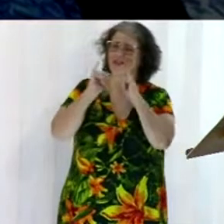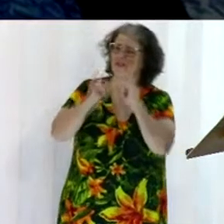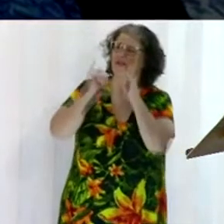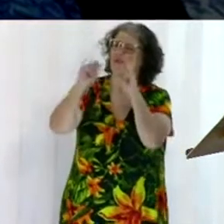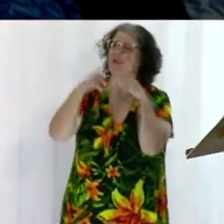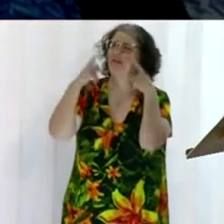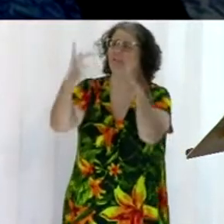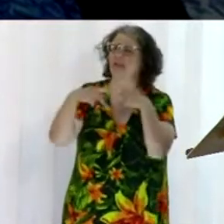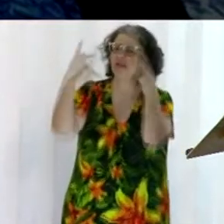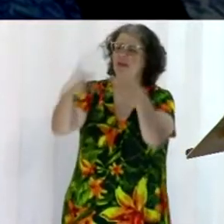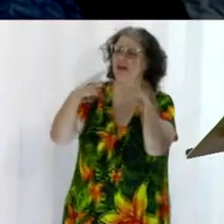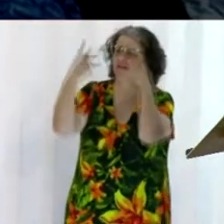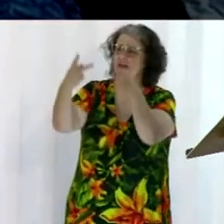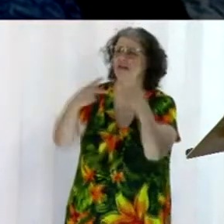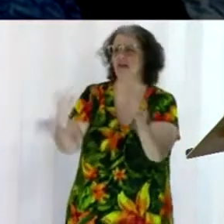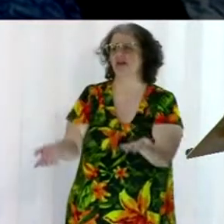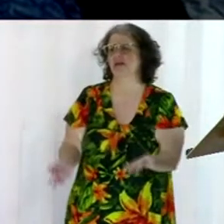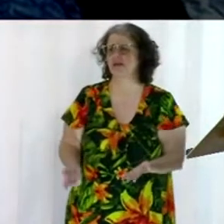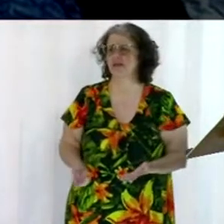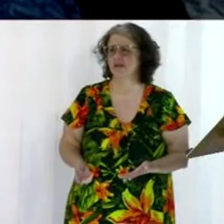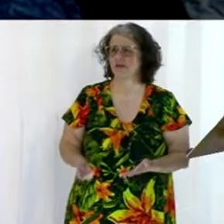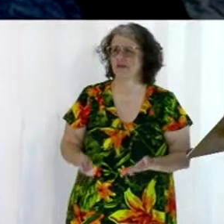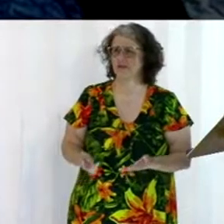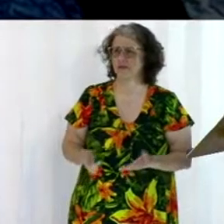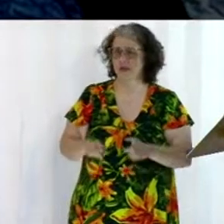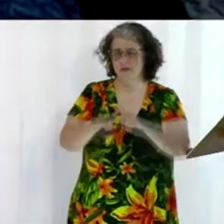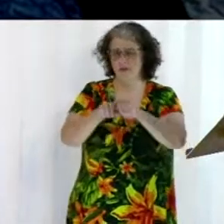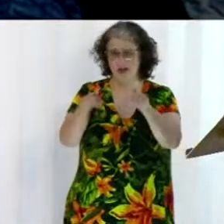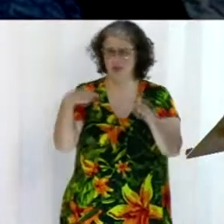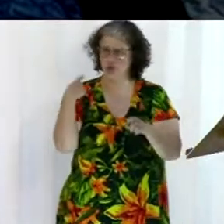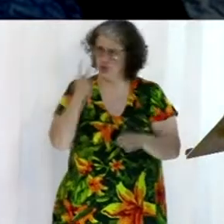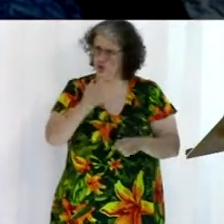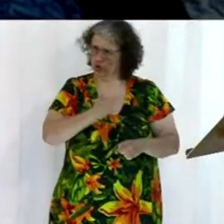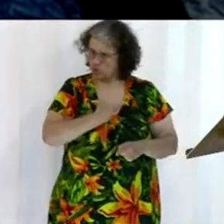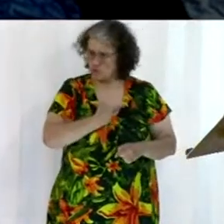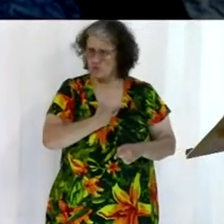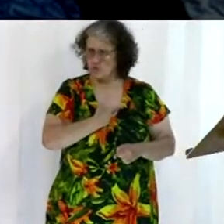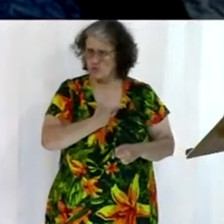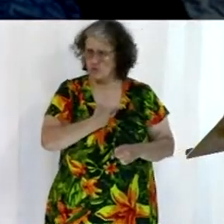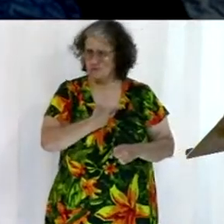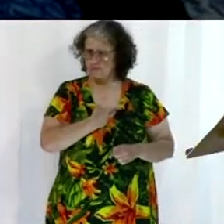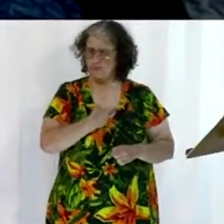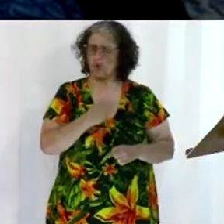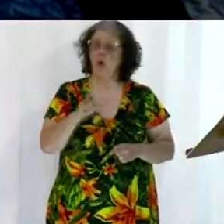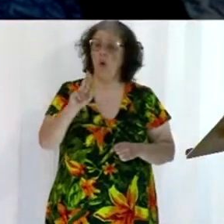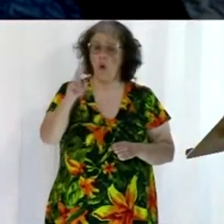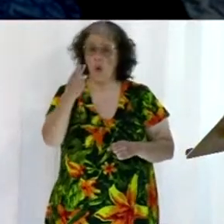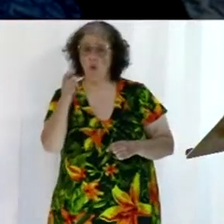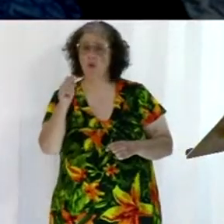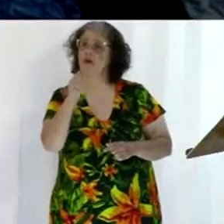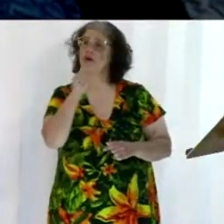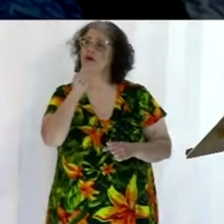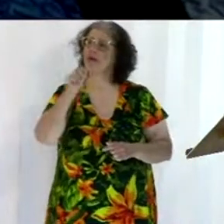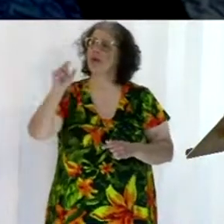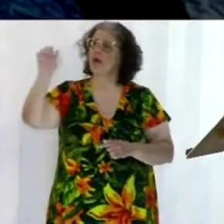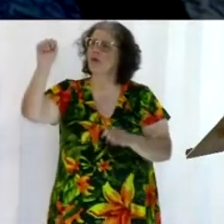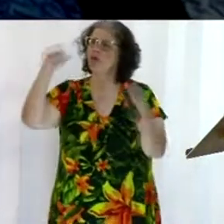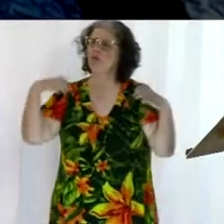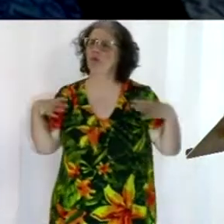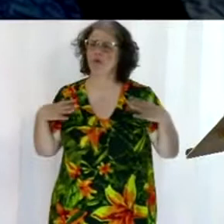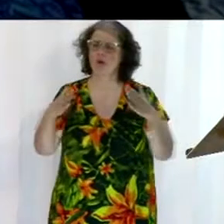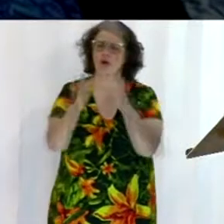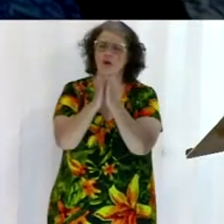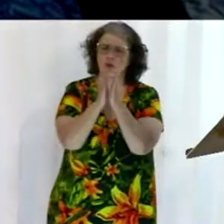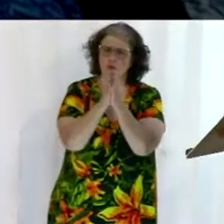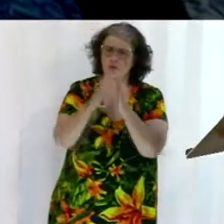de Cristo. Mas ainda que nós, ou mesmo um anjo vindo do céu, vos pregue evangelho que vá